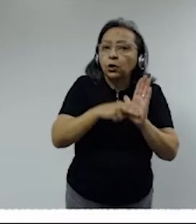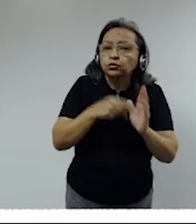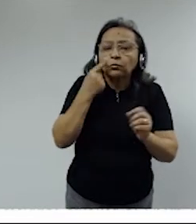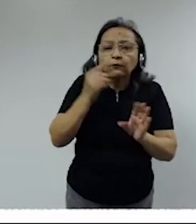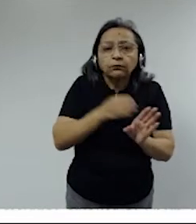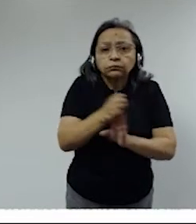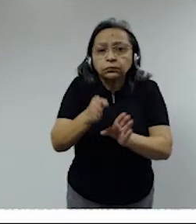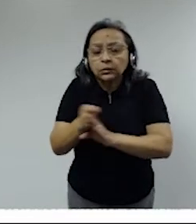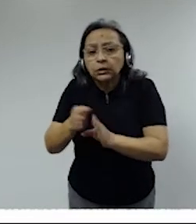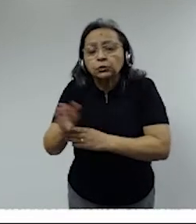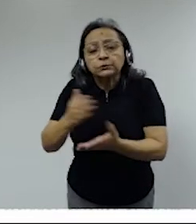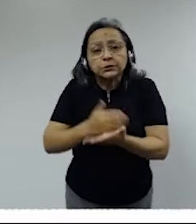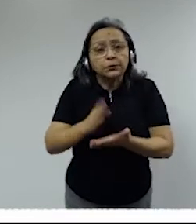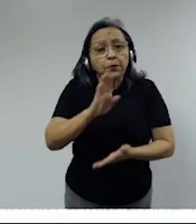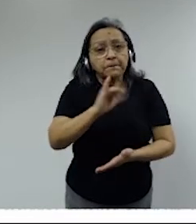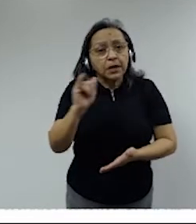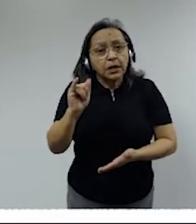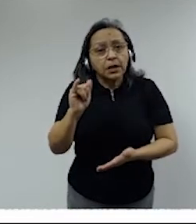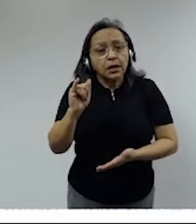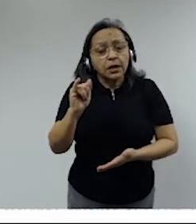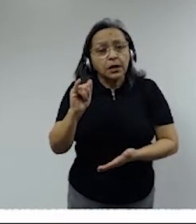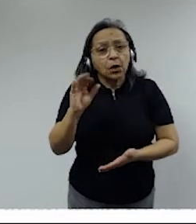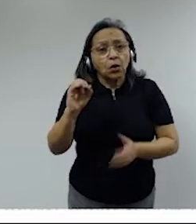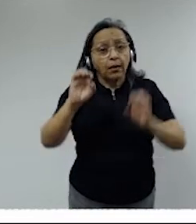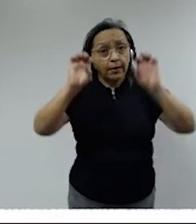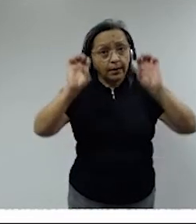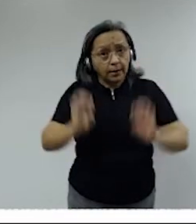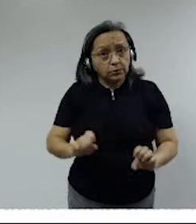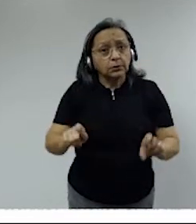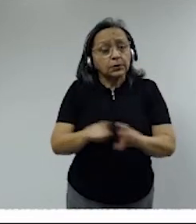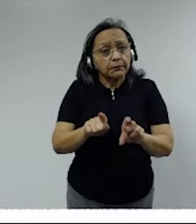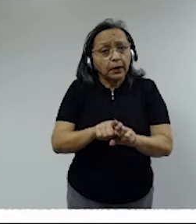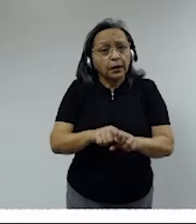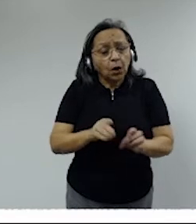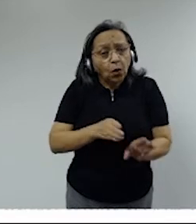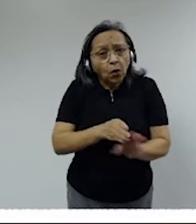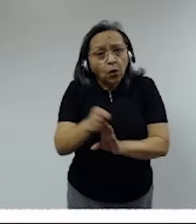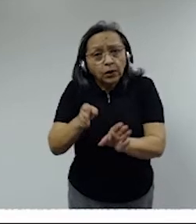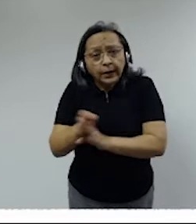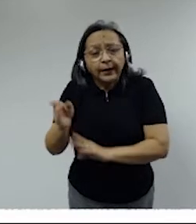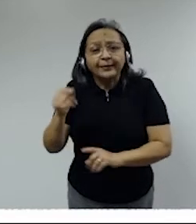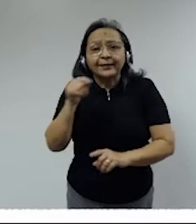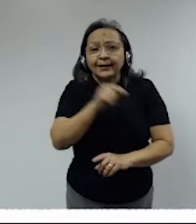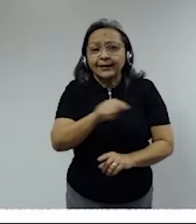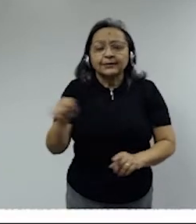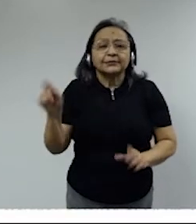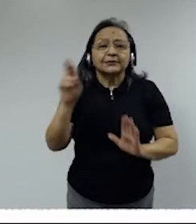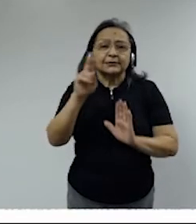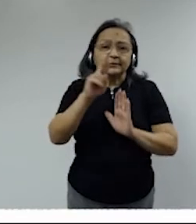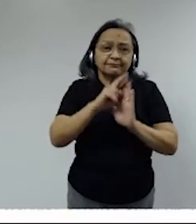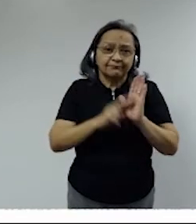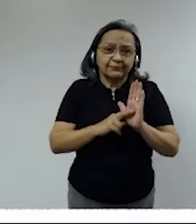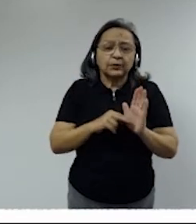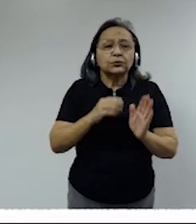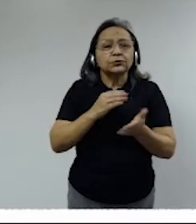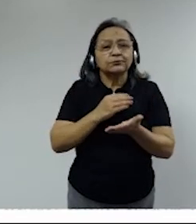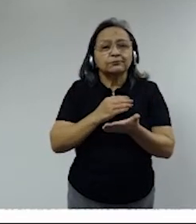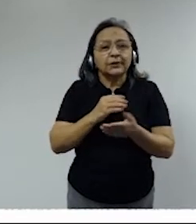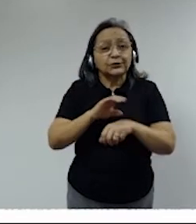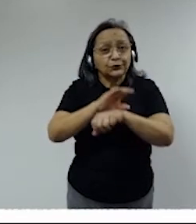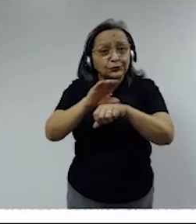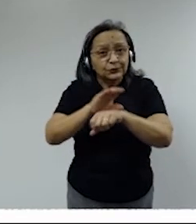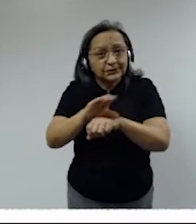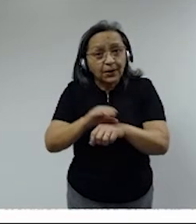princípios bioéticos que também norteariam essas resoluções, os princípios constitucionais e tudo